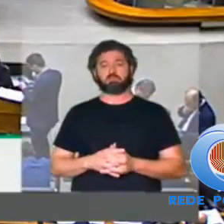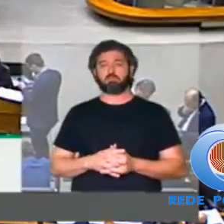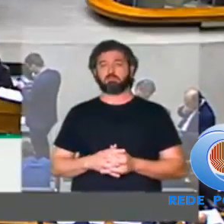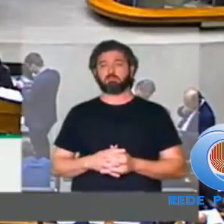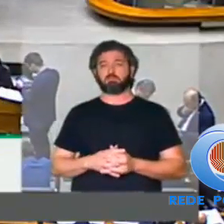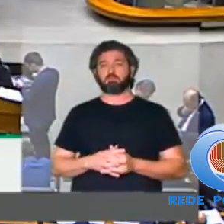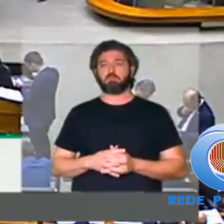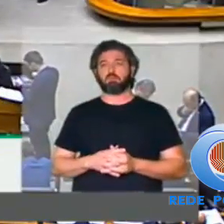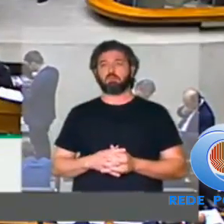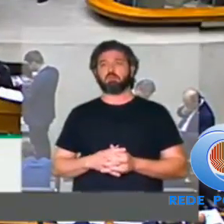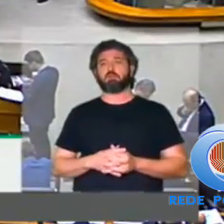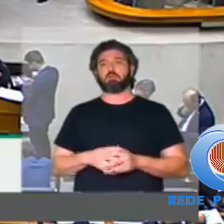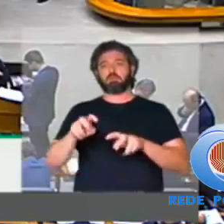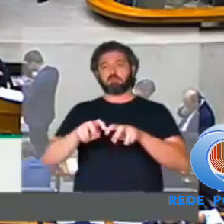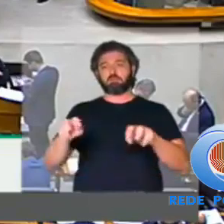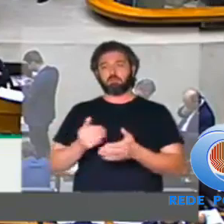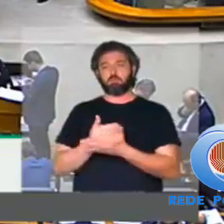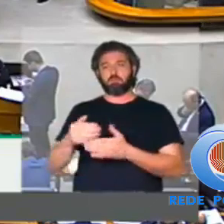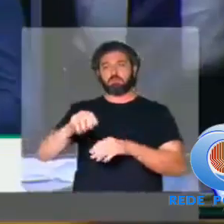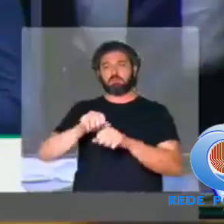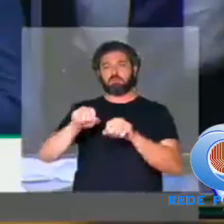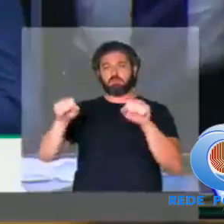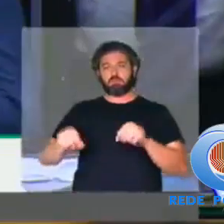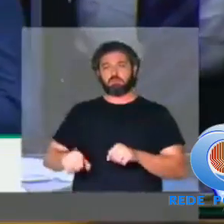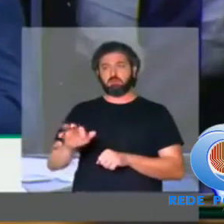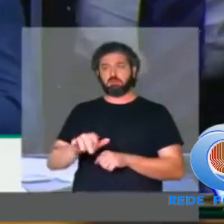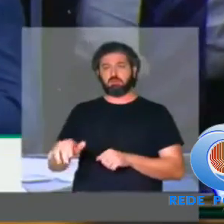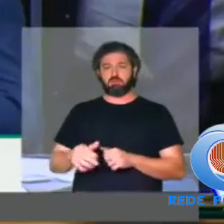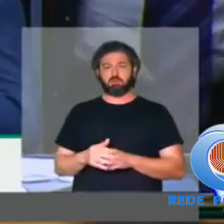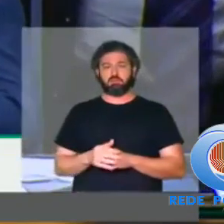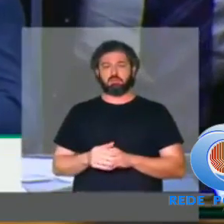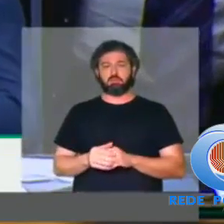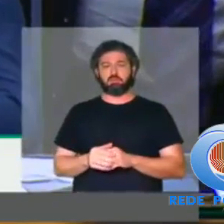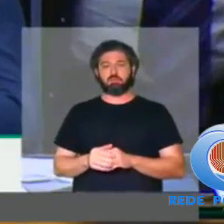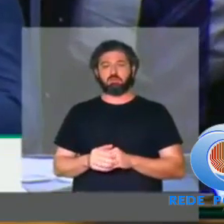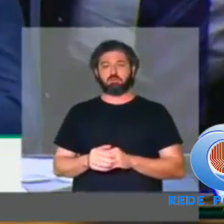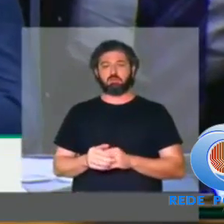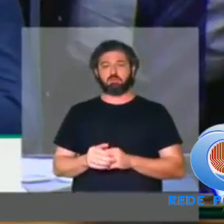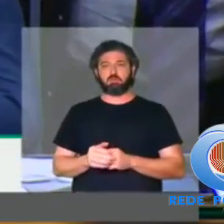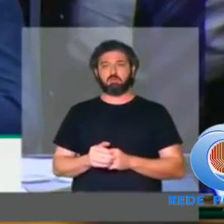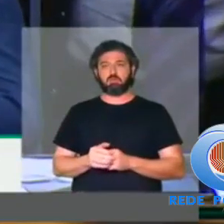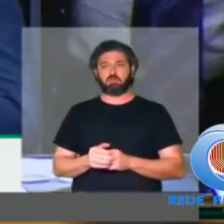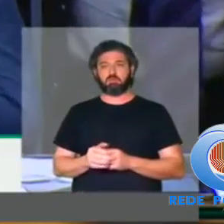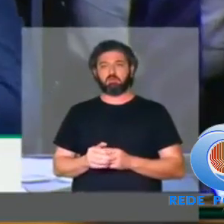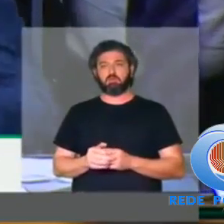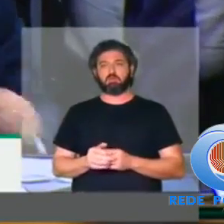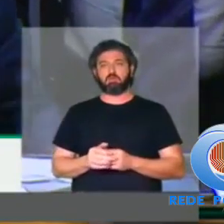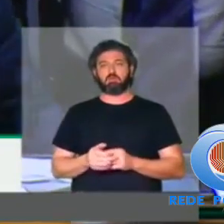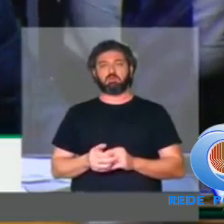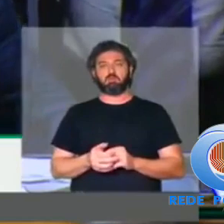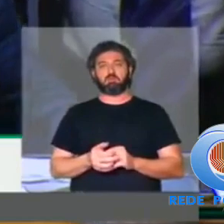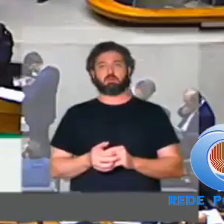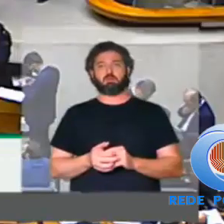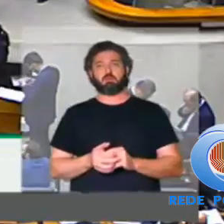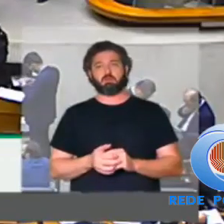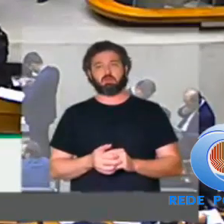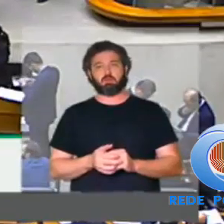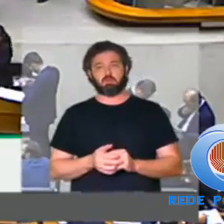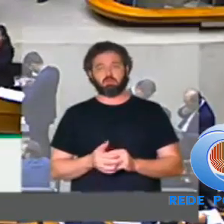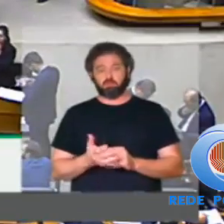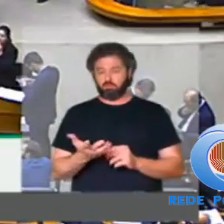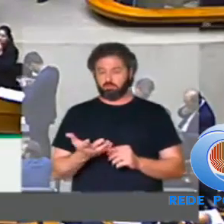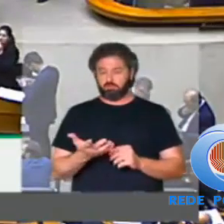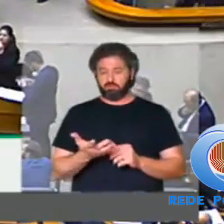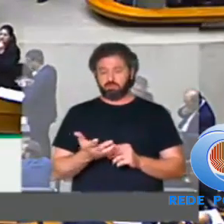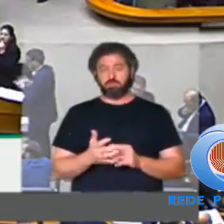presidente. E aos senhores deputados que estão no seu lugar a fim de ter essa votação pelo sistema eletrônico. Minoria, presidente. O governo encaminha sim. Minoria. O governo encaminha.